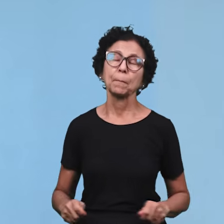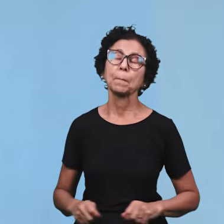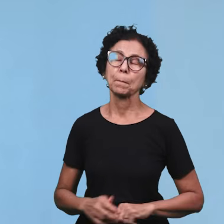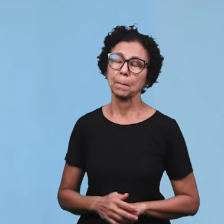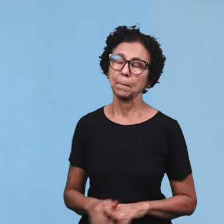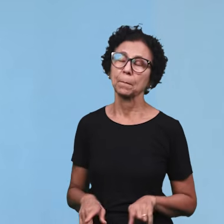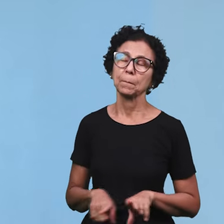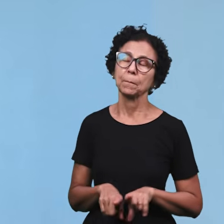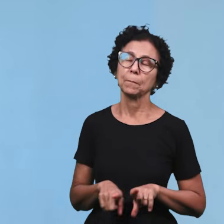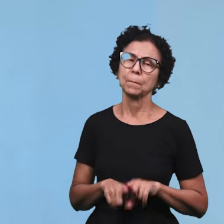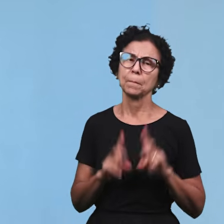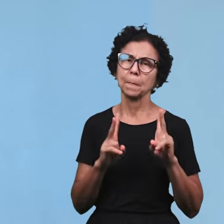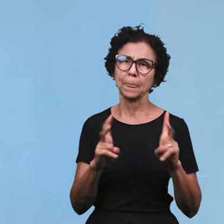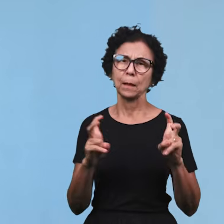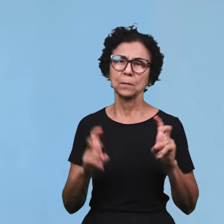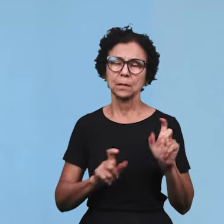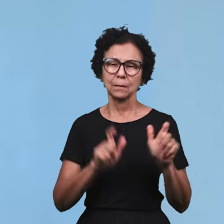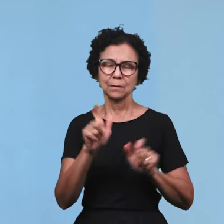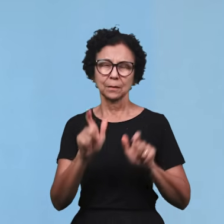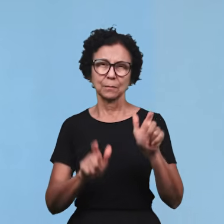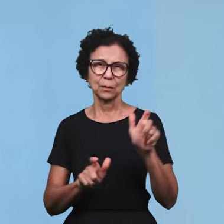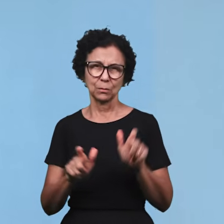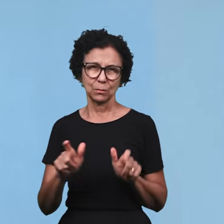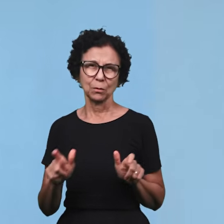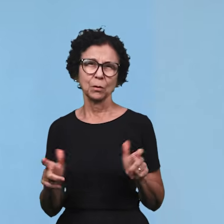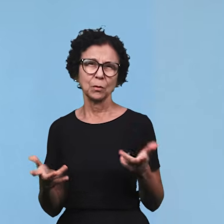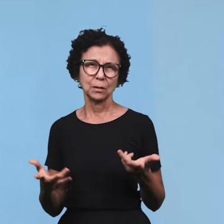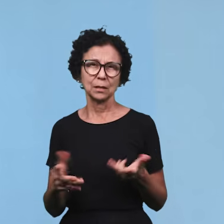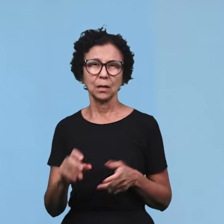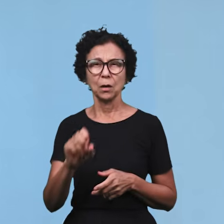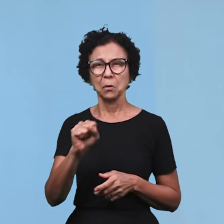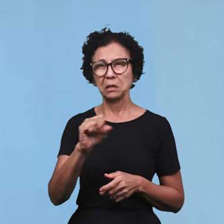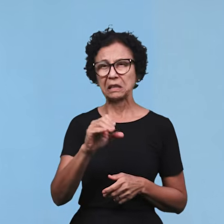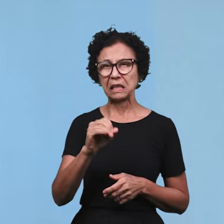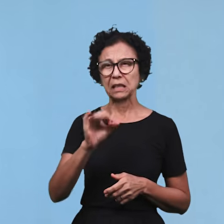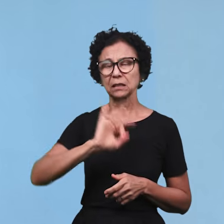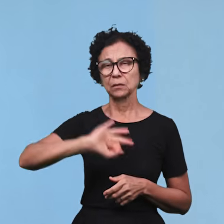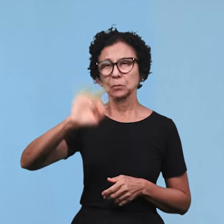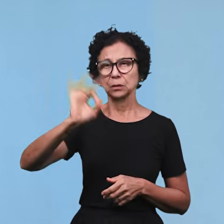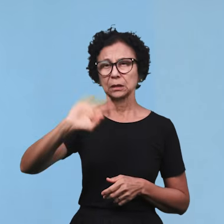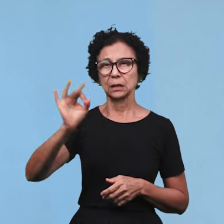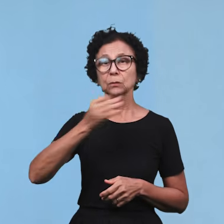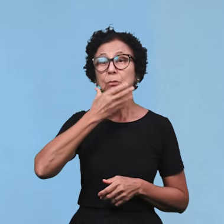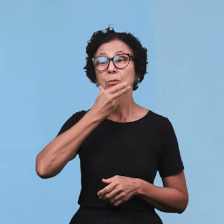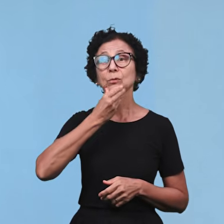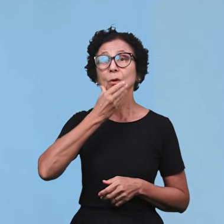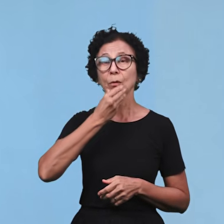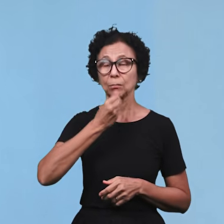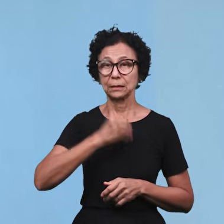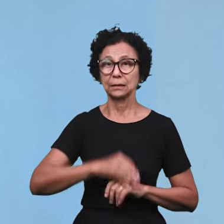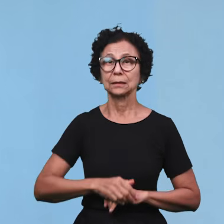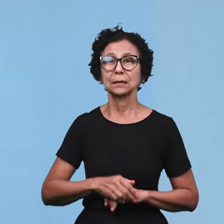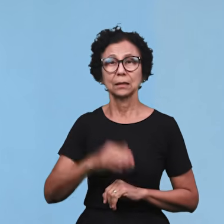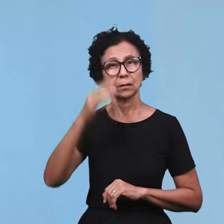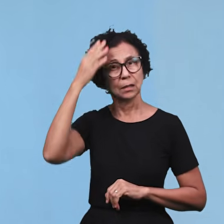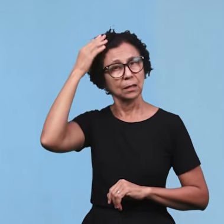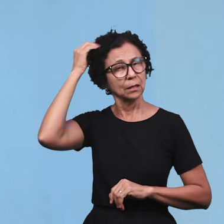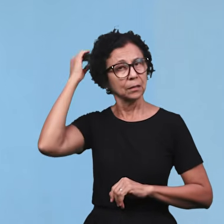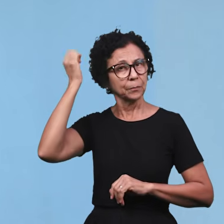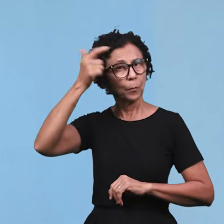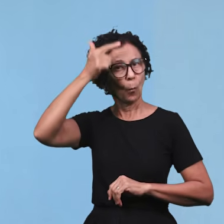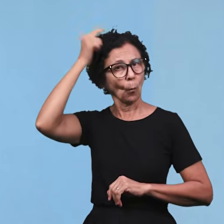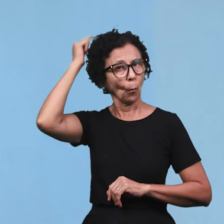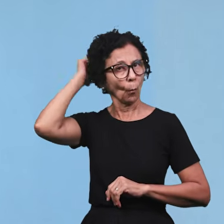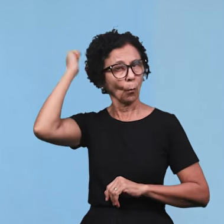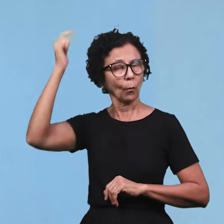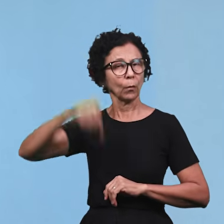quando a gente observa esses pacientes, que afeta basicamente 80% da população masculina ali, o que a gente vê na alopecia androgenética nada